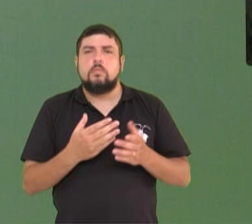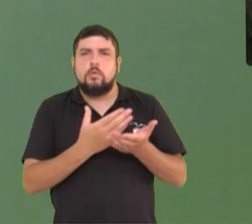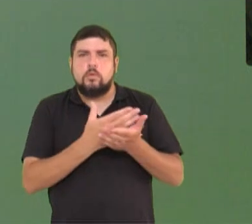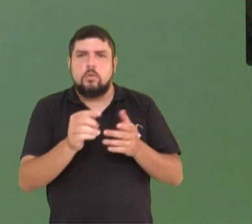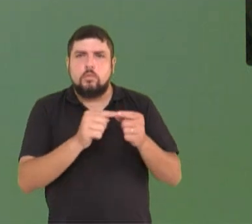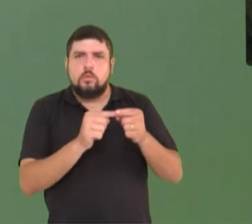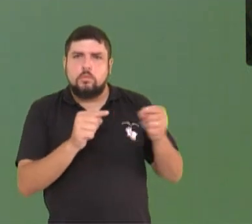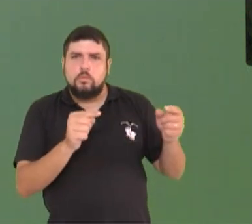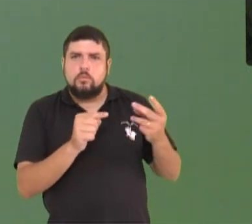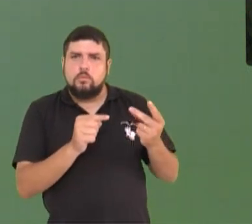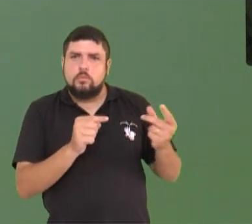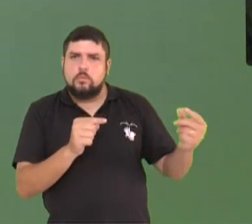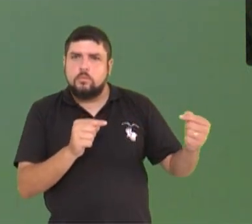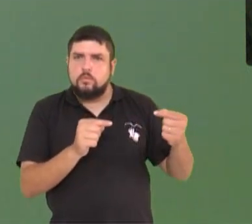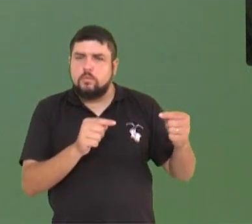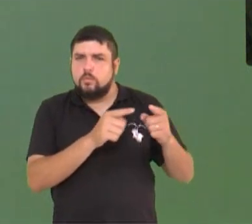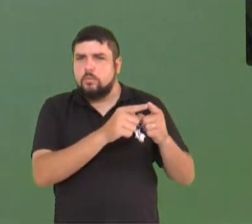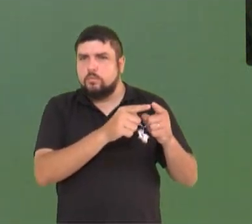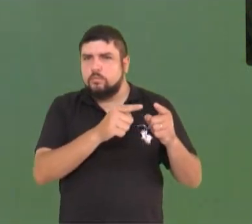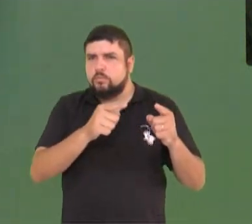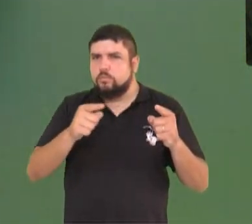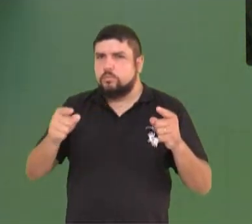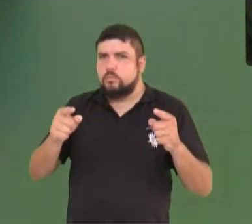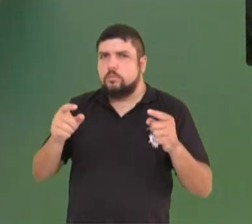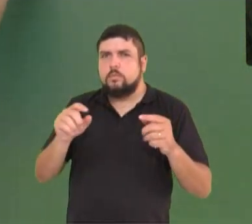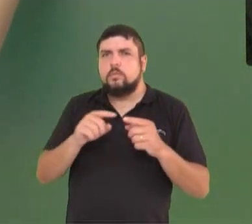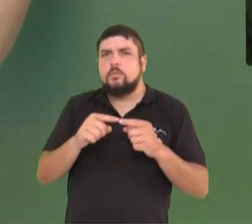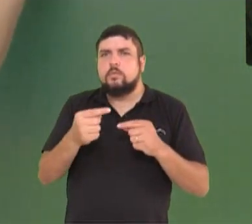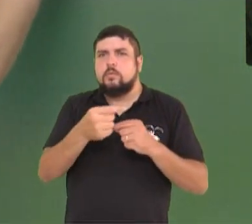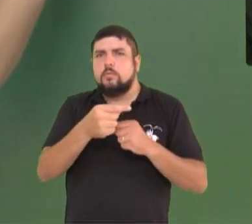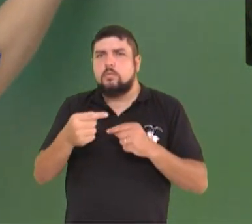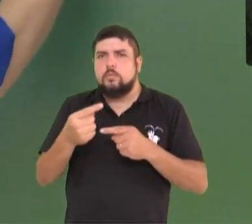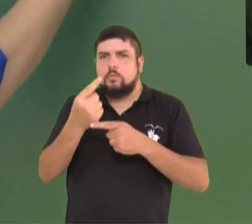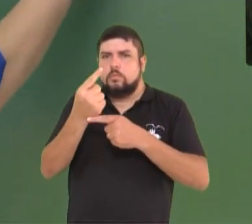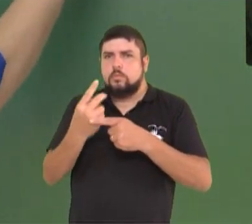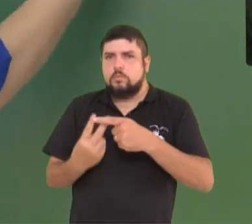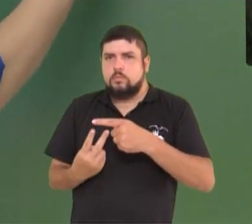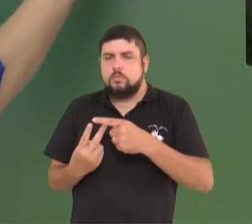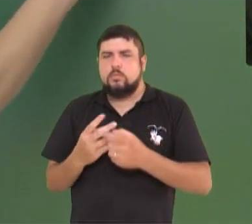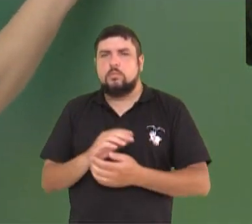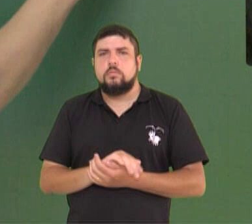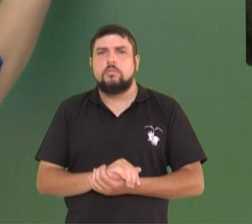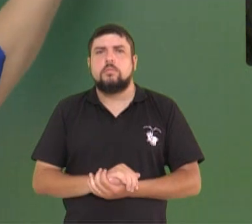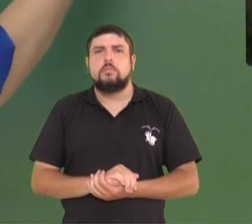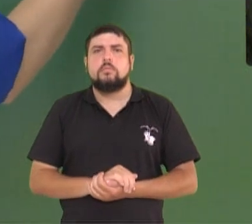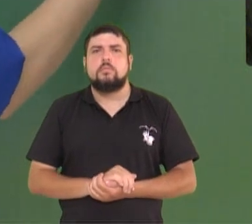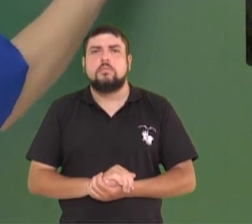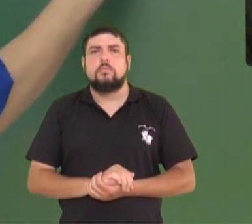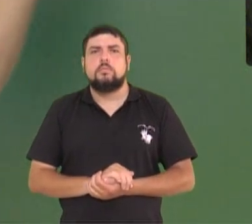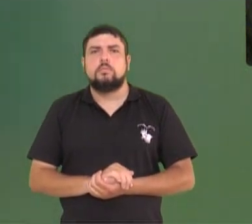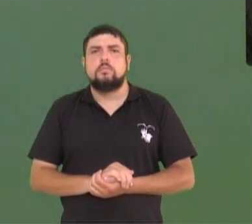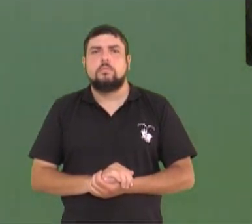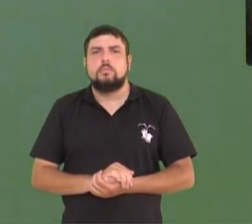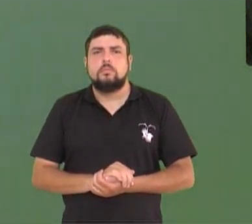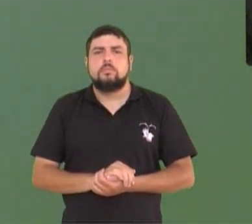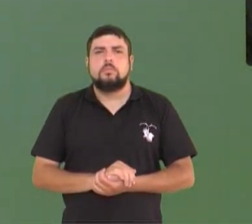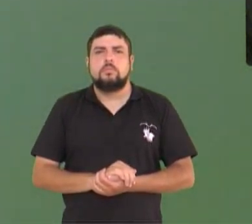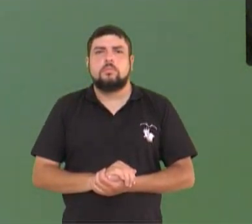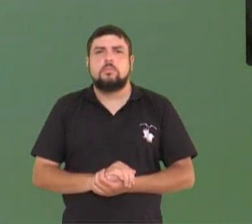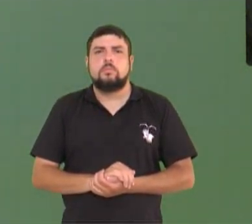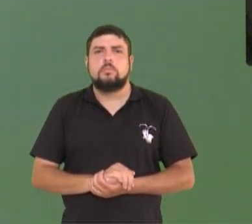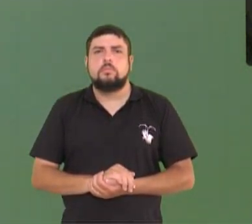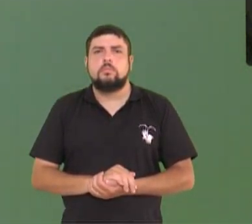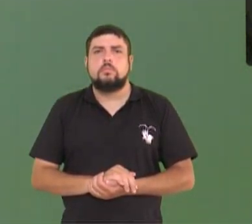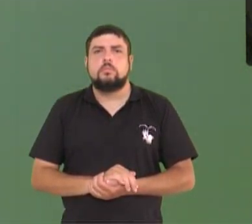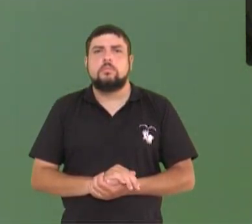menos meio. Então, x é o quê? Menor que menos meio. X é menor que menos meio. É igual? Não, porque